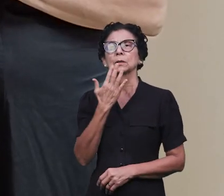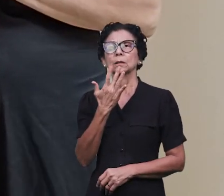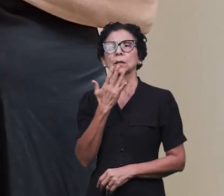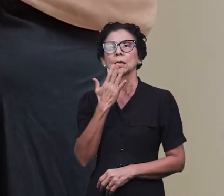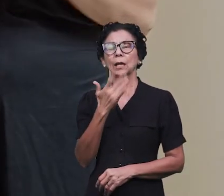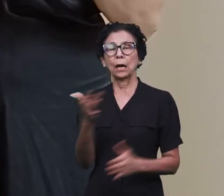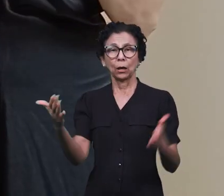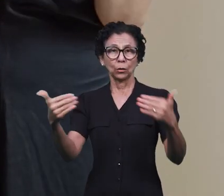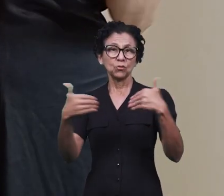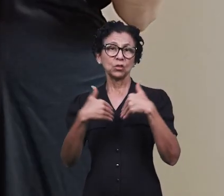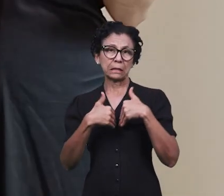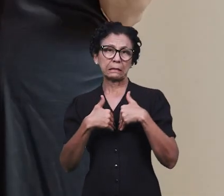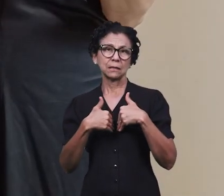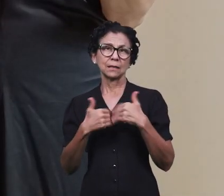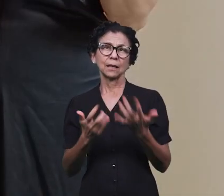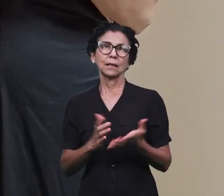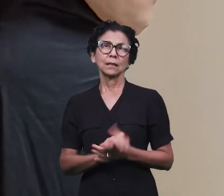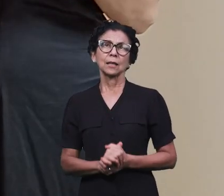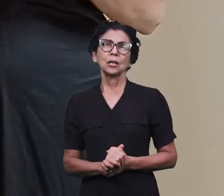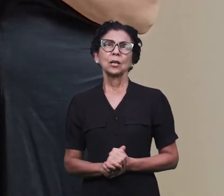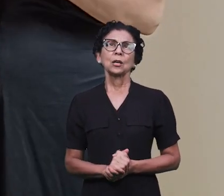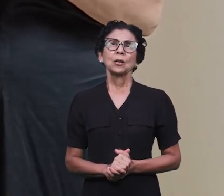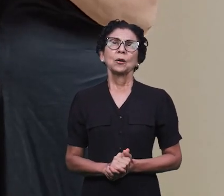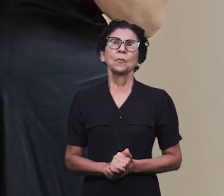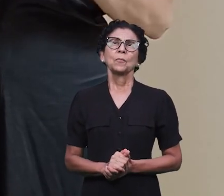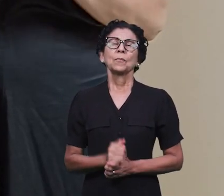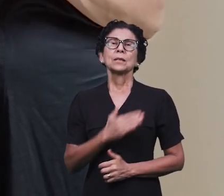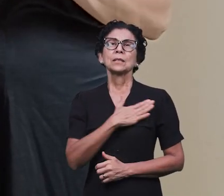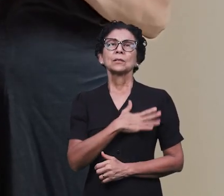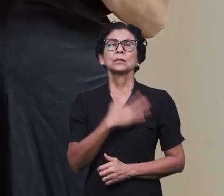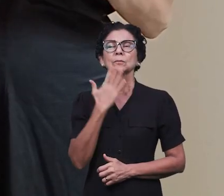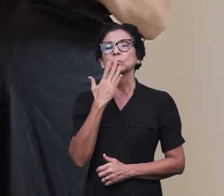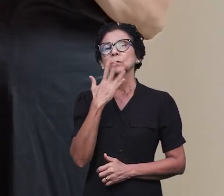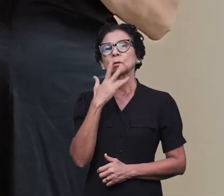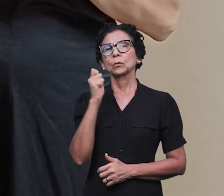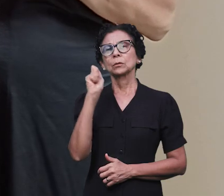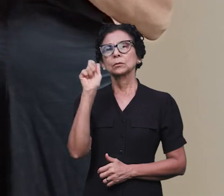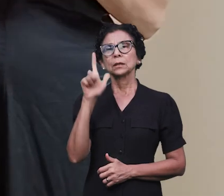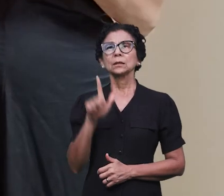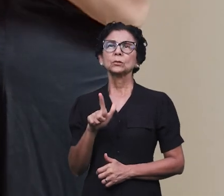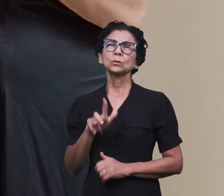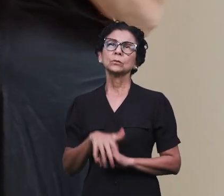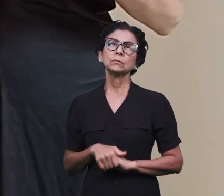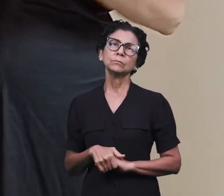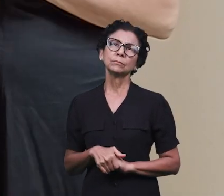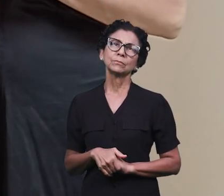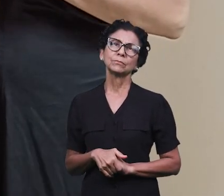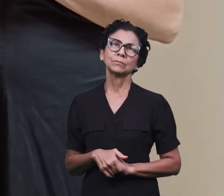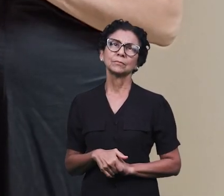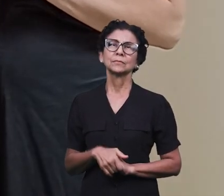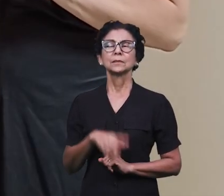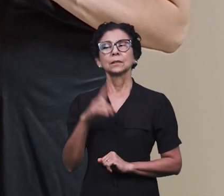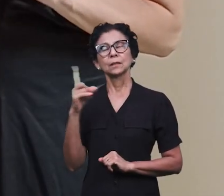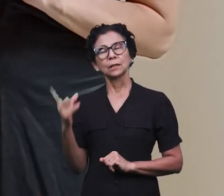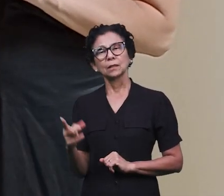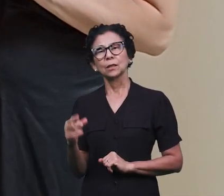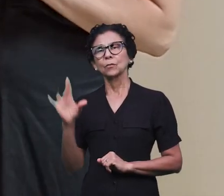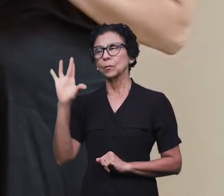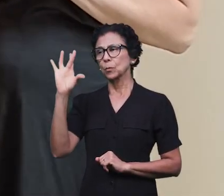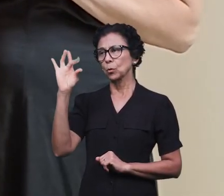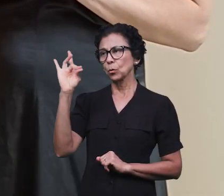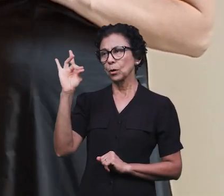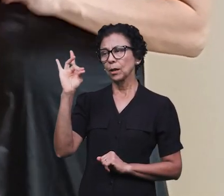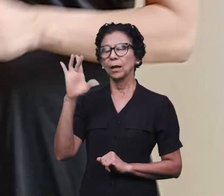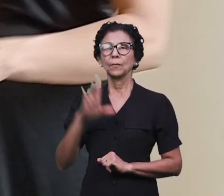muito, ele era autista e ele tinha um hiperfoco ali na cor azul. Então, vamos colar o slide na cor azul, vamos colar